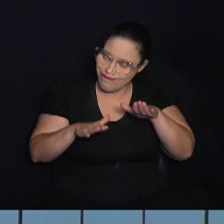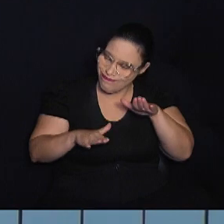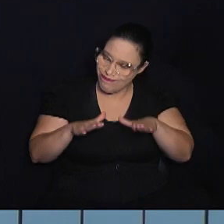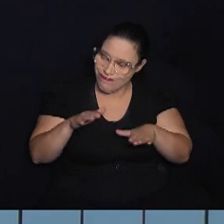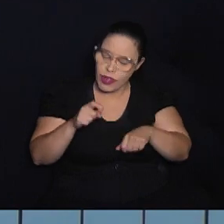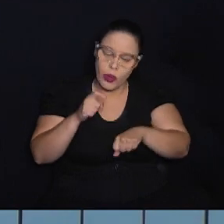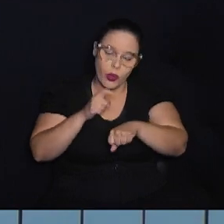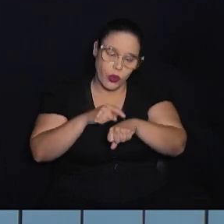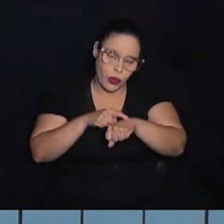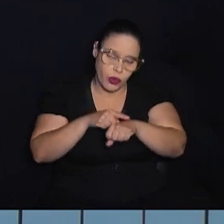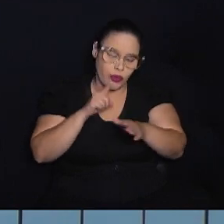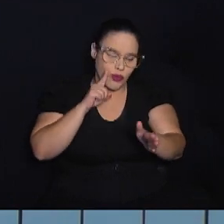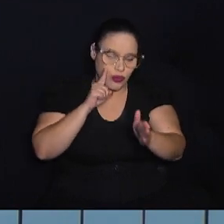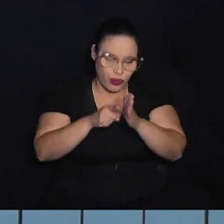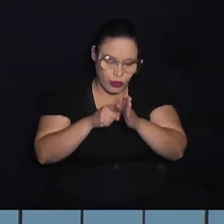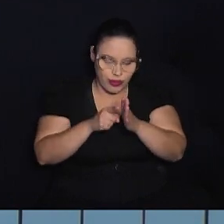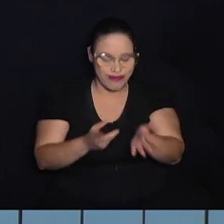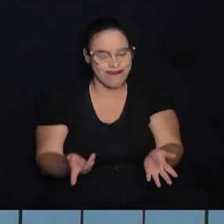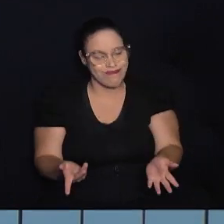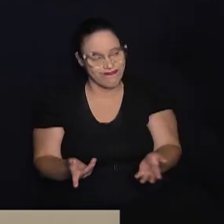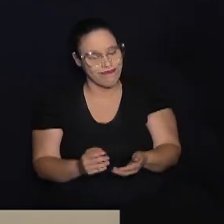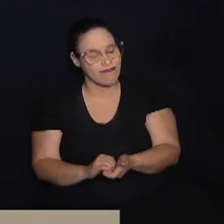do tempo do diagnóstico, né?